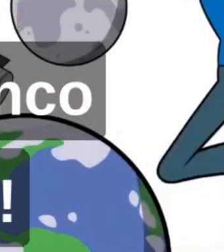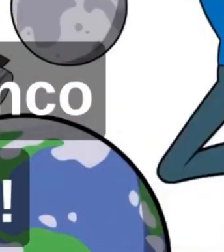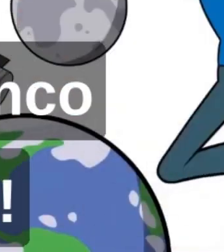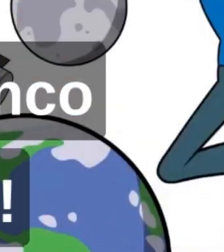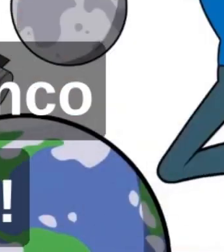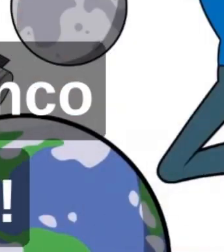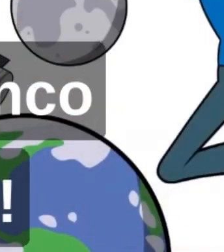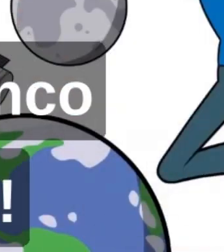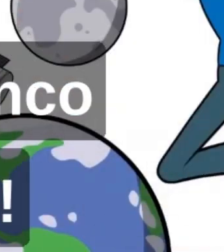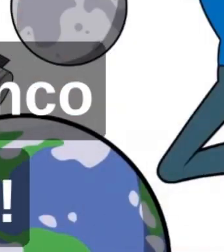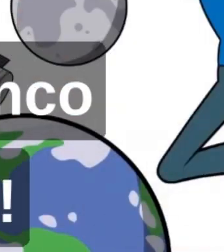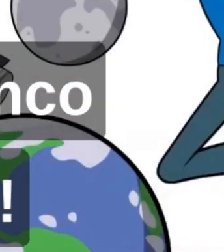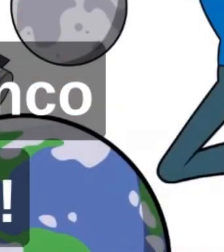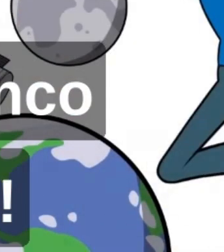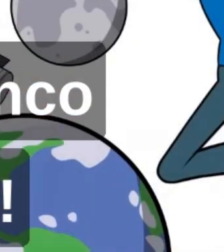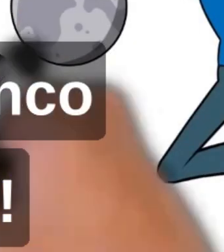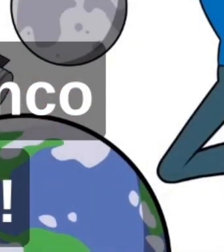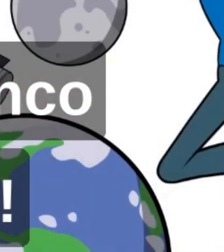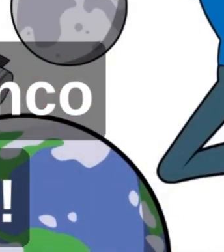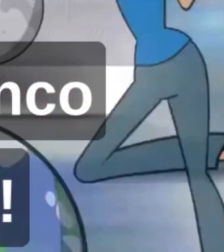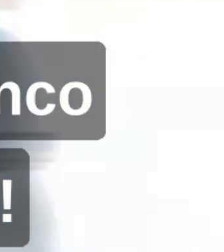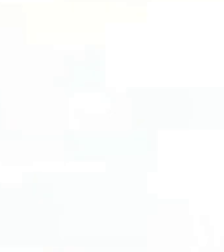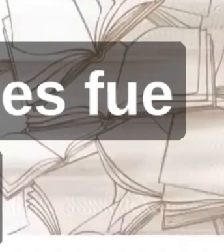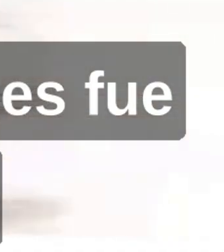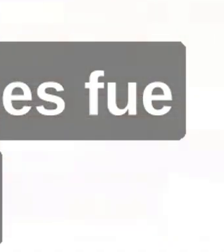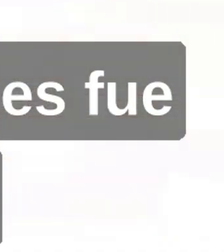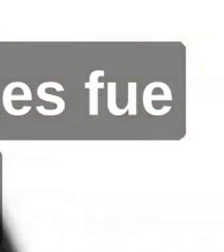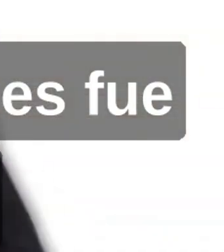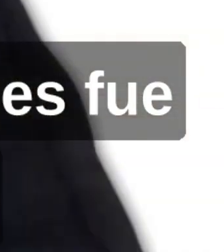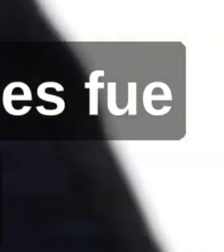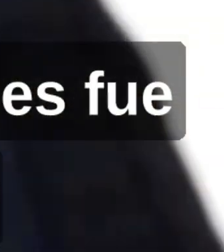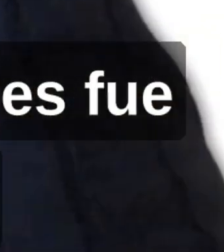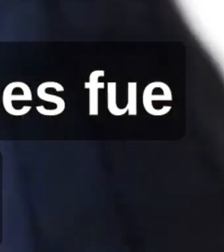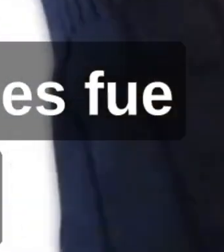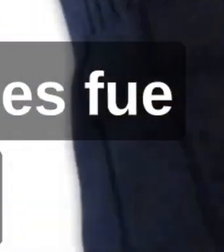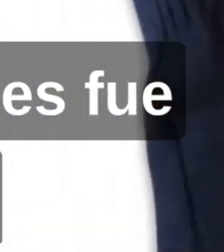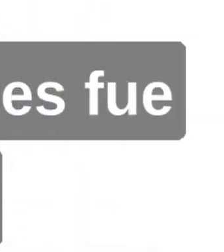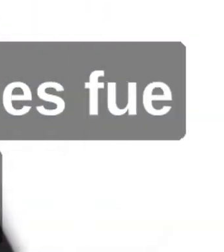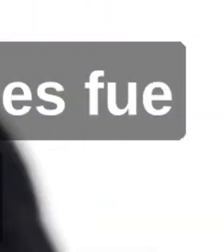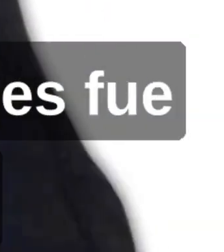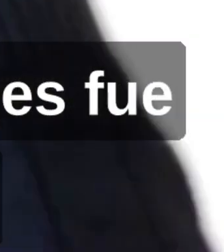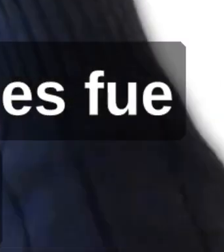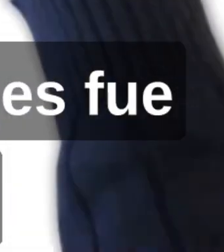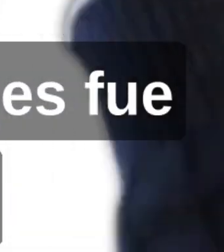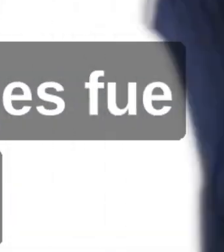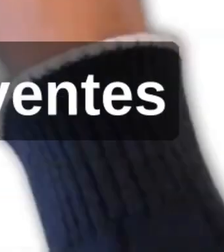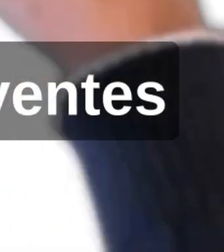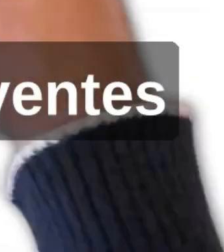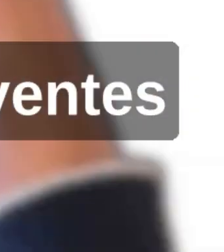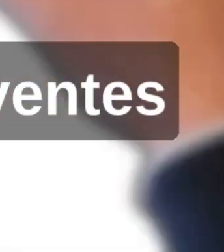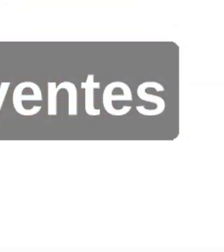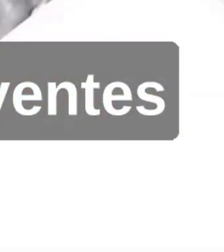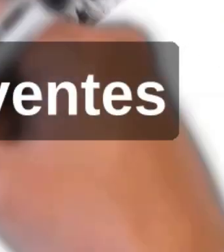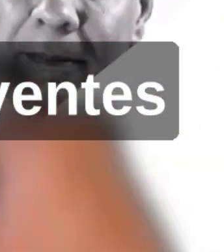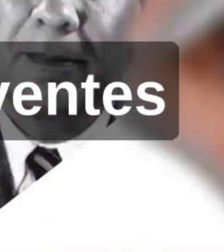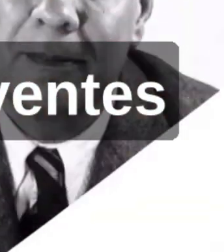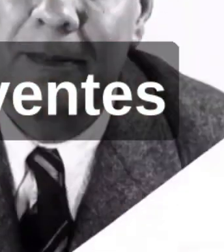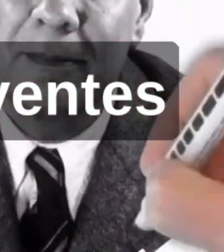literatura pois vamos por esse furo máximo